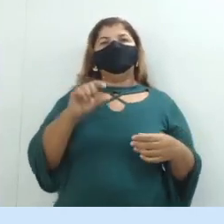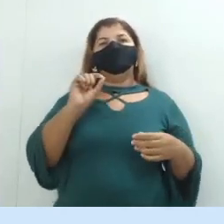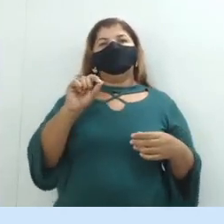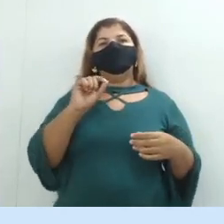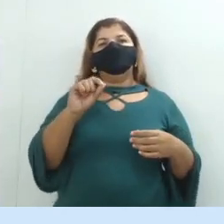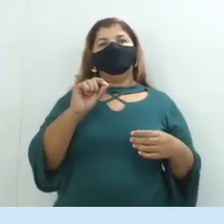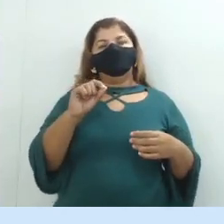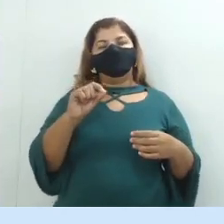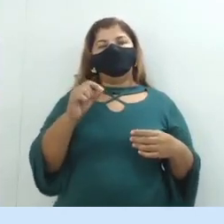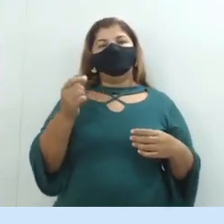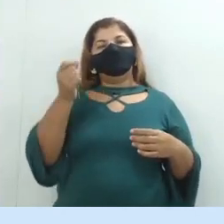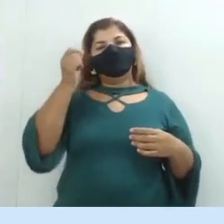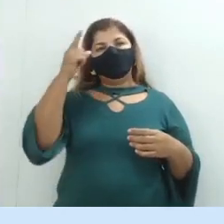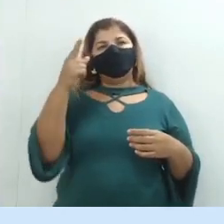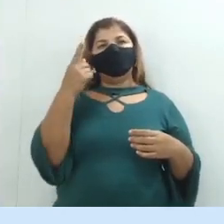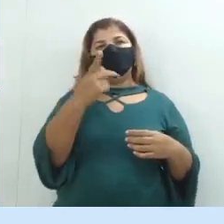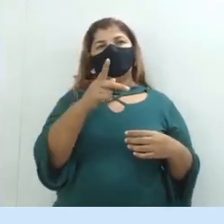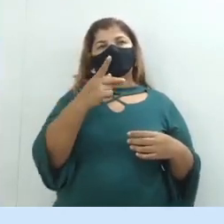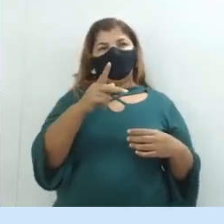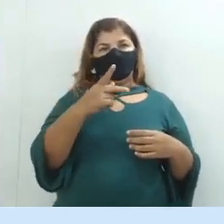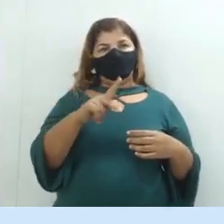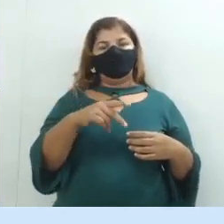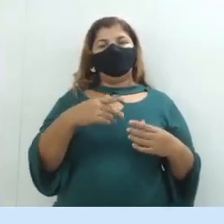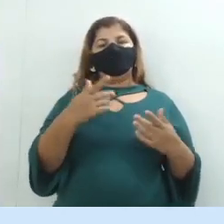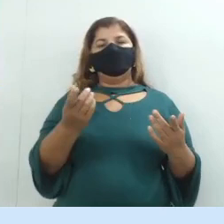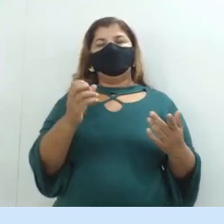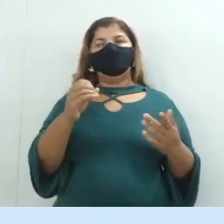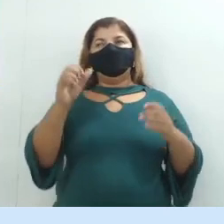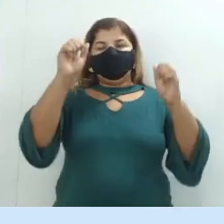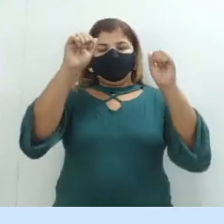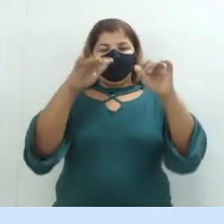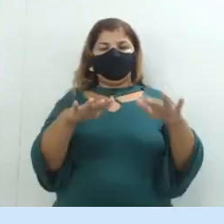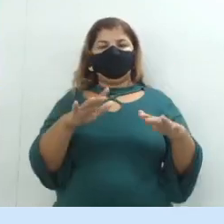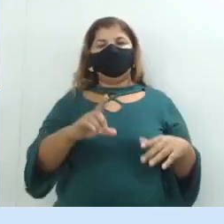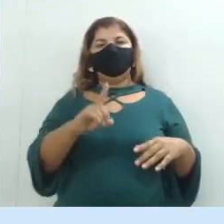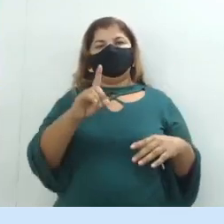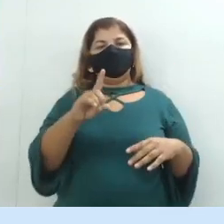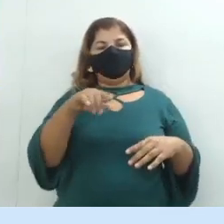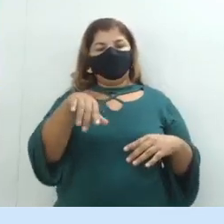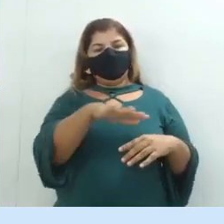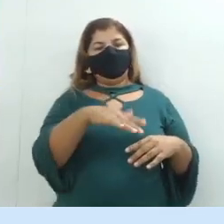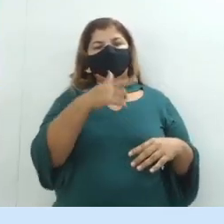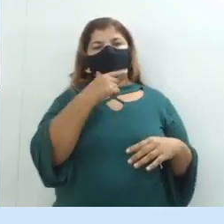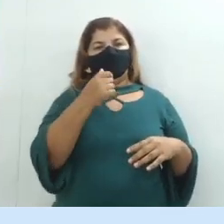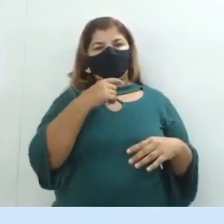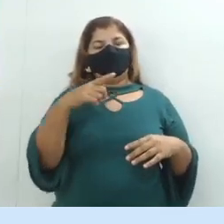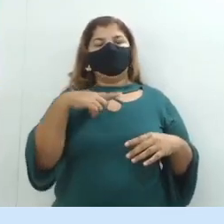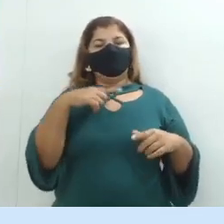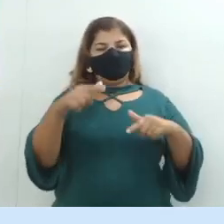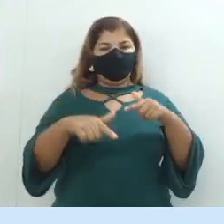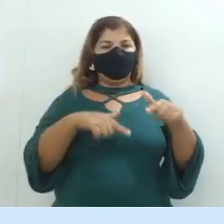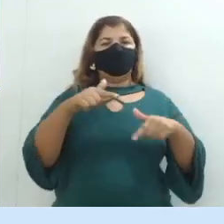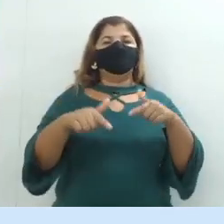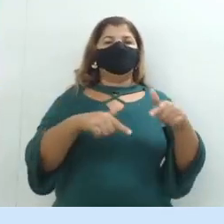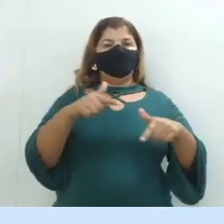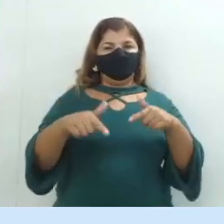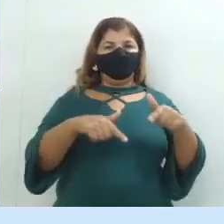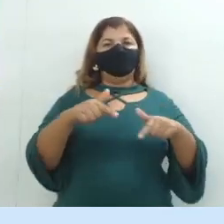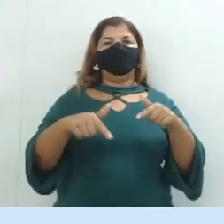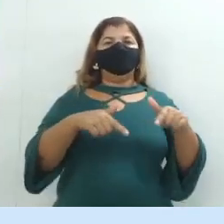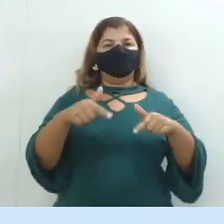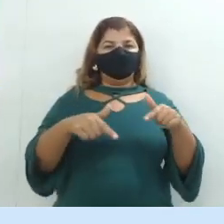calvinismo traz, é a marca da bênção de Deus, né? Sobre o homem que está sendo próspero, né? Sobre o homem que